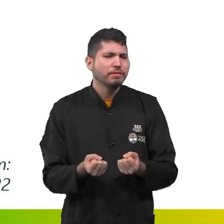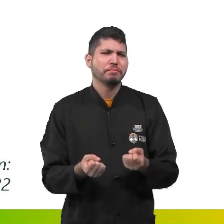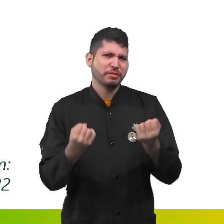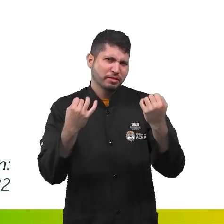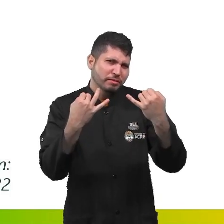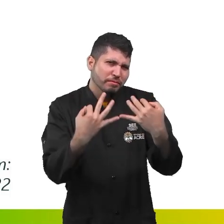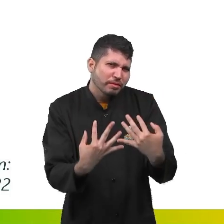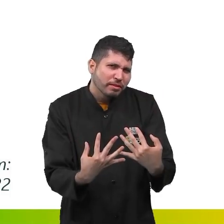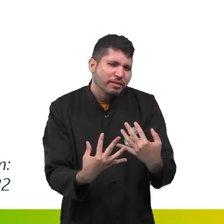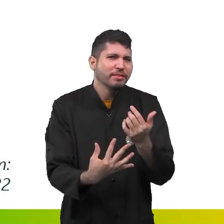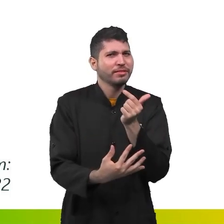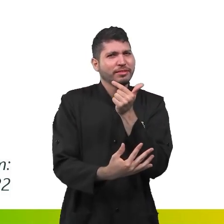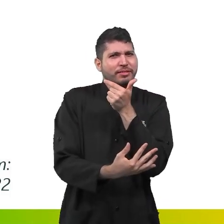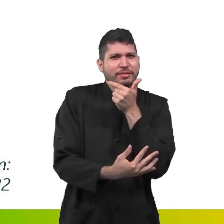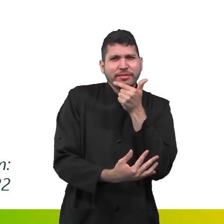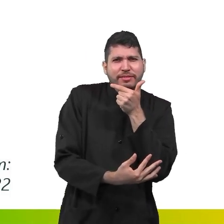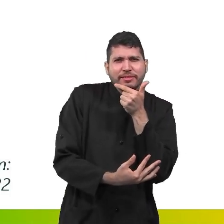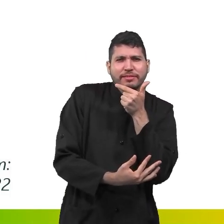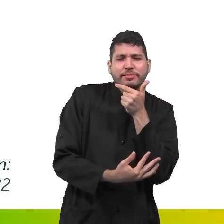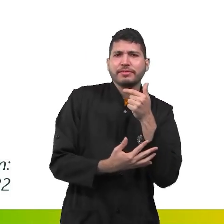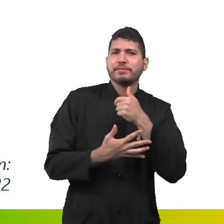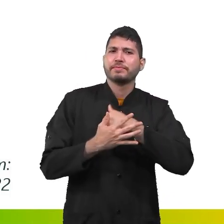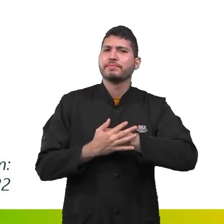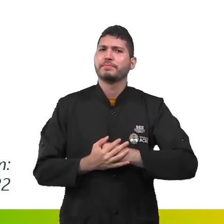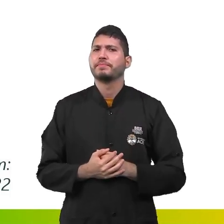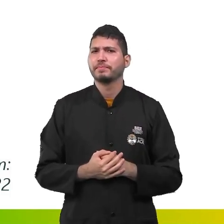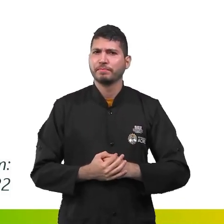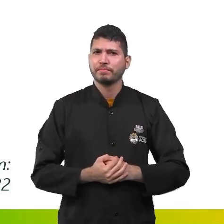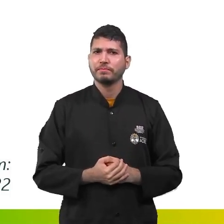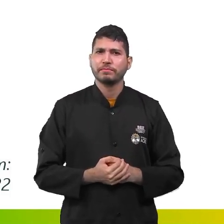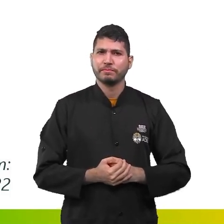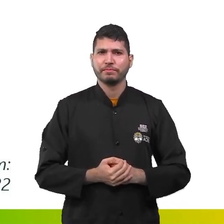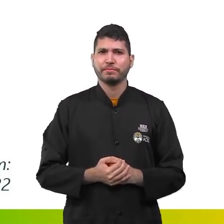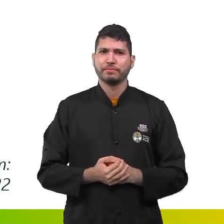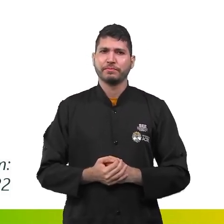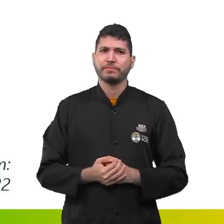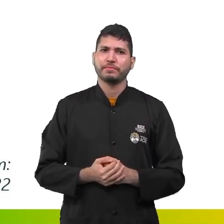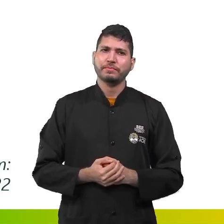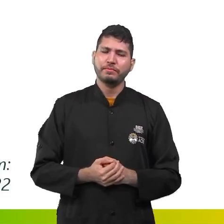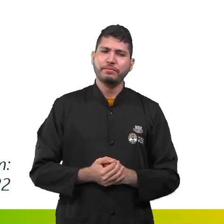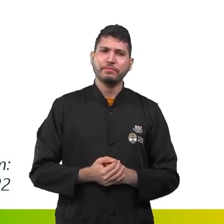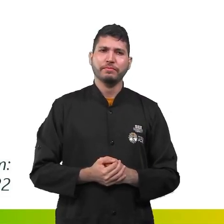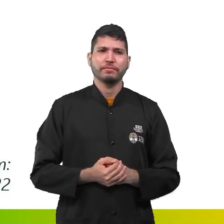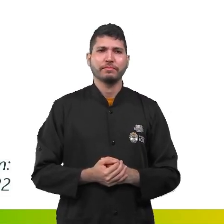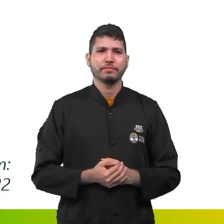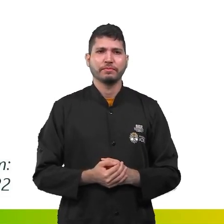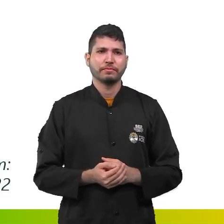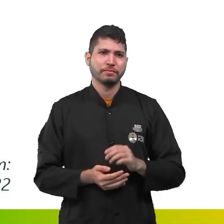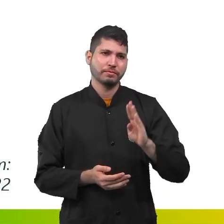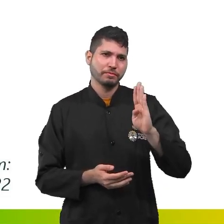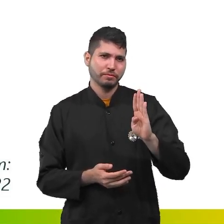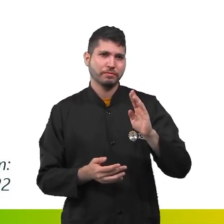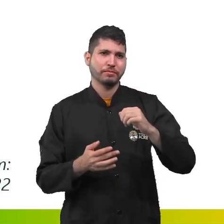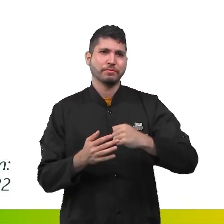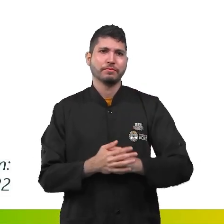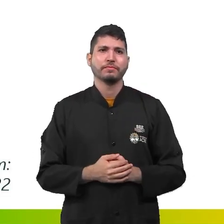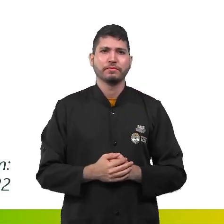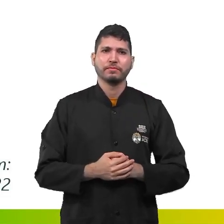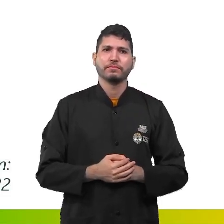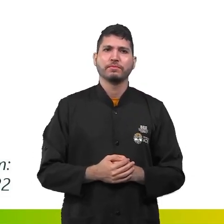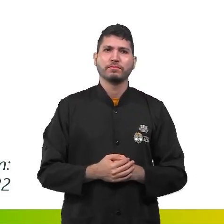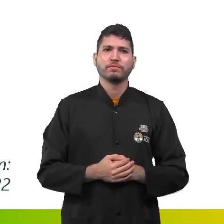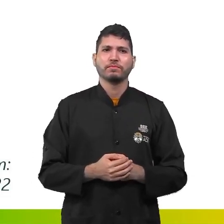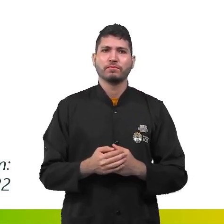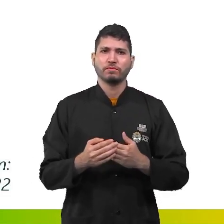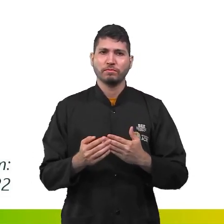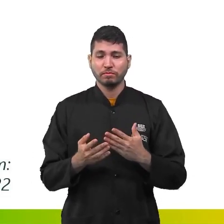humor? Não, né, galera? Então, a gente vai por eliminação aqui. Descaracterização do convite é um desafio. Não,